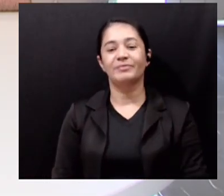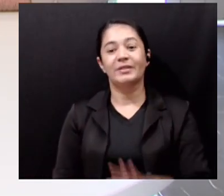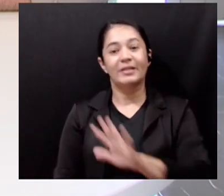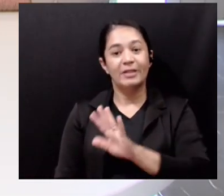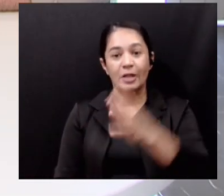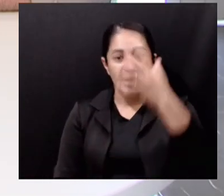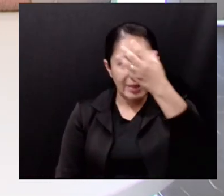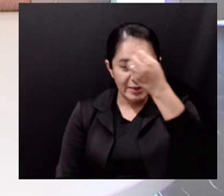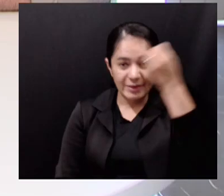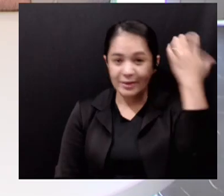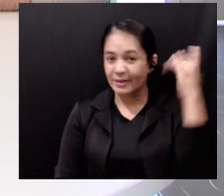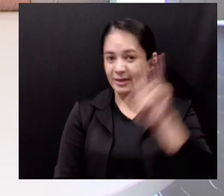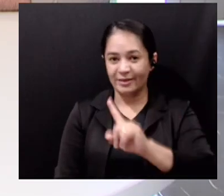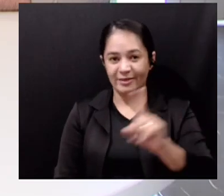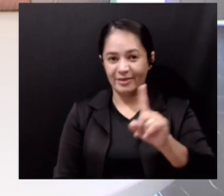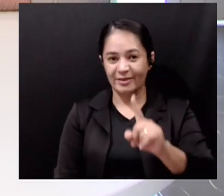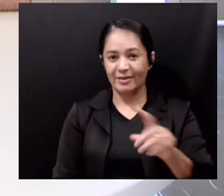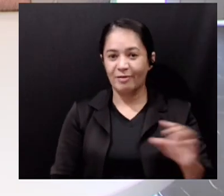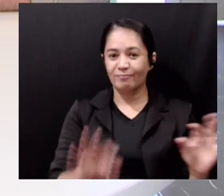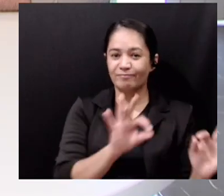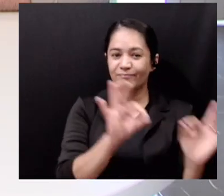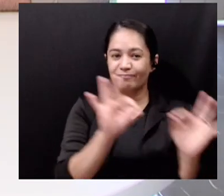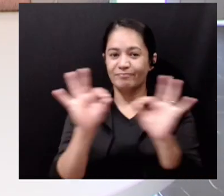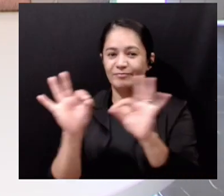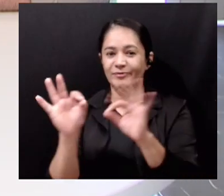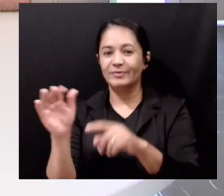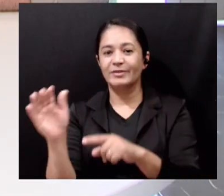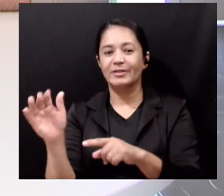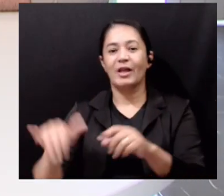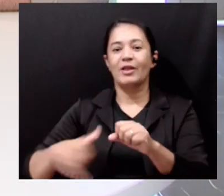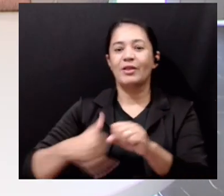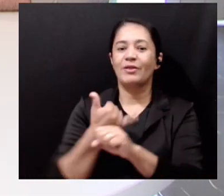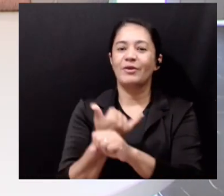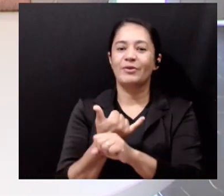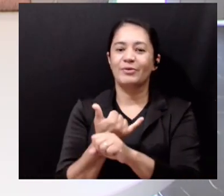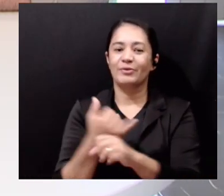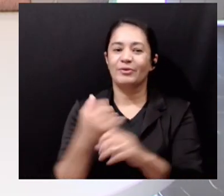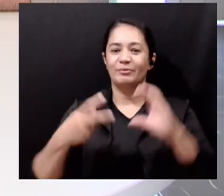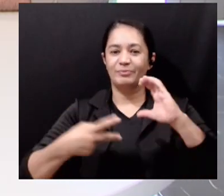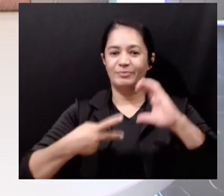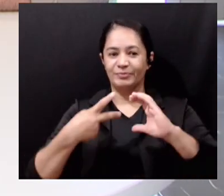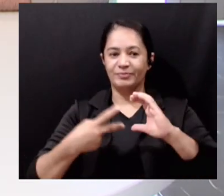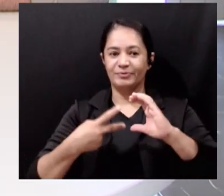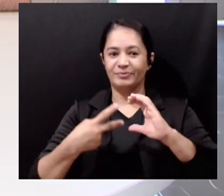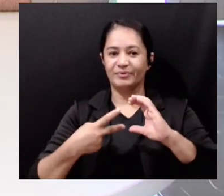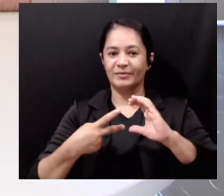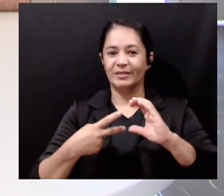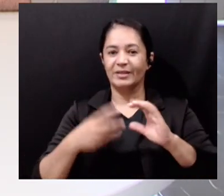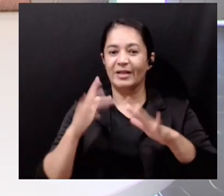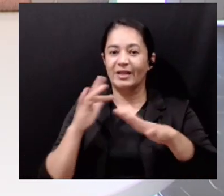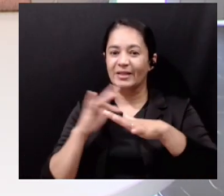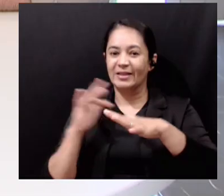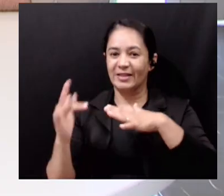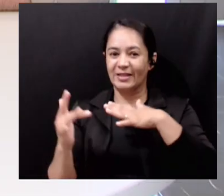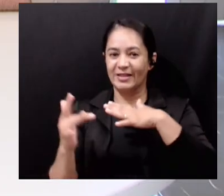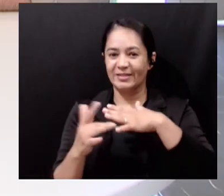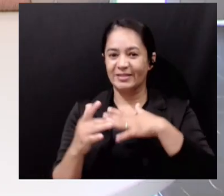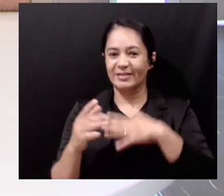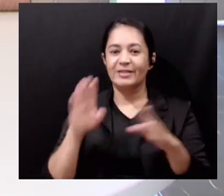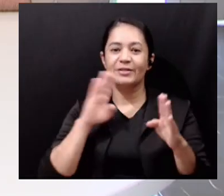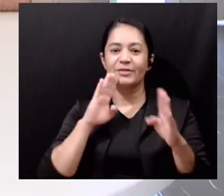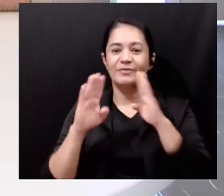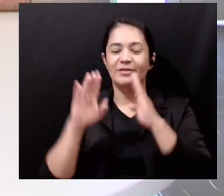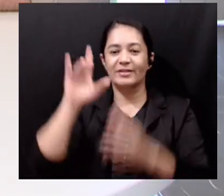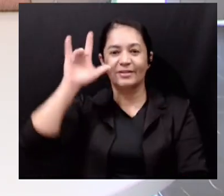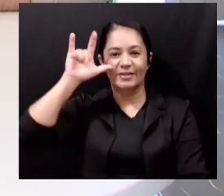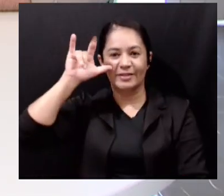acompanhar toda a nossa programação no YouTube TV Câmara Campinas e também de nos seguir nas redes sociais, no Facebook e no Instagram TV